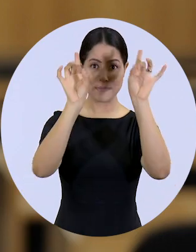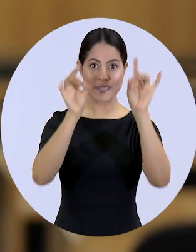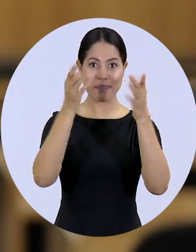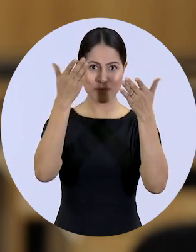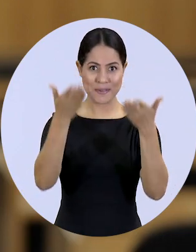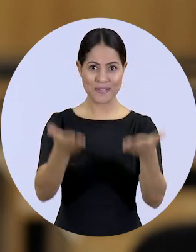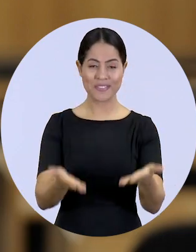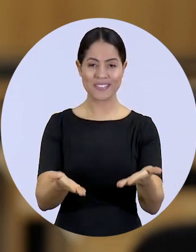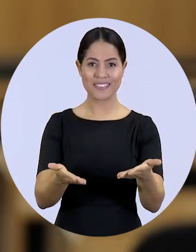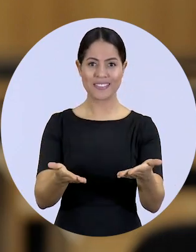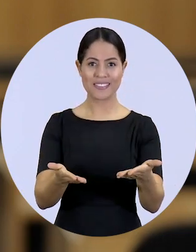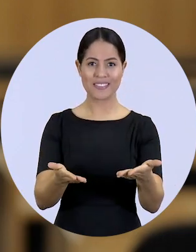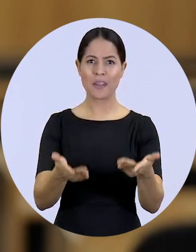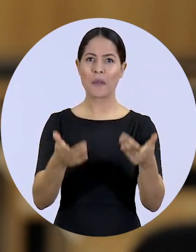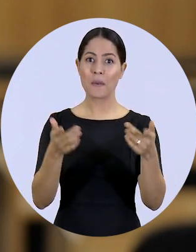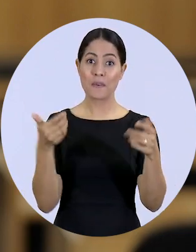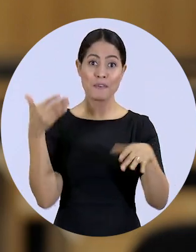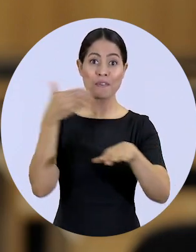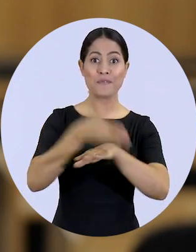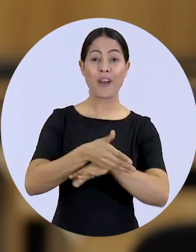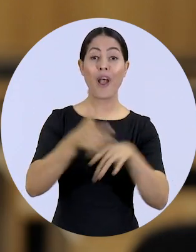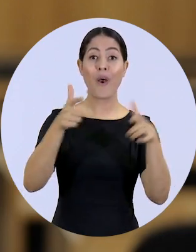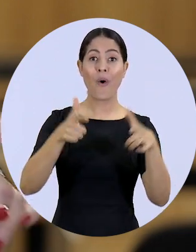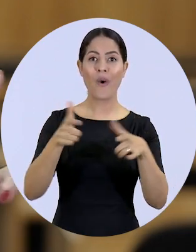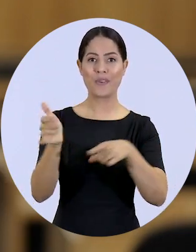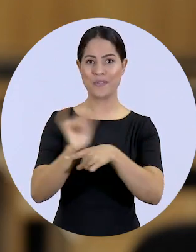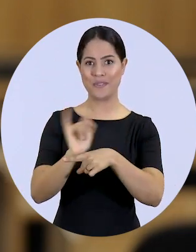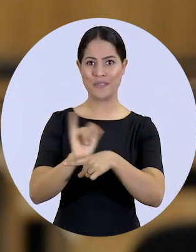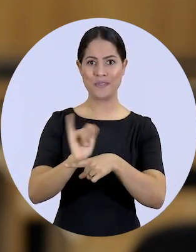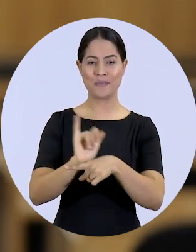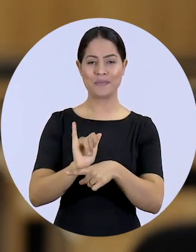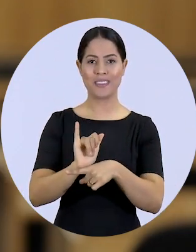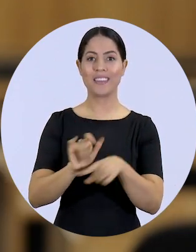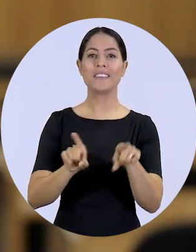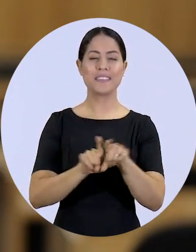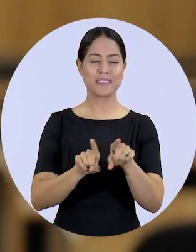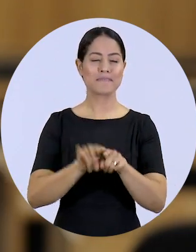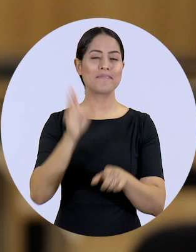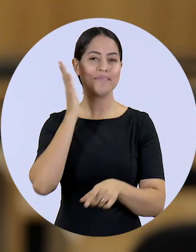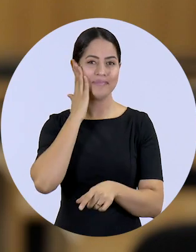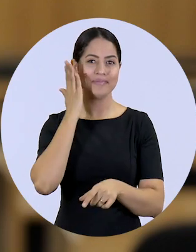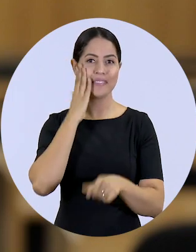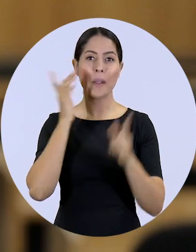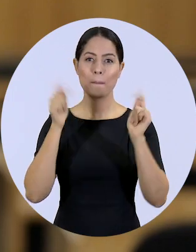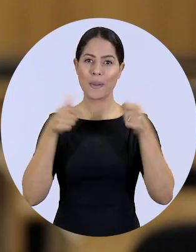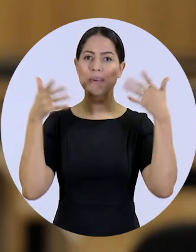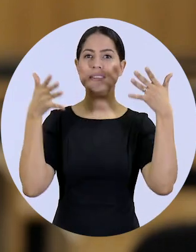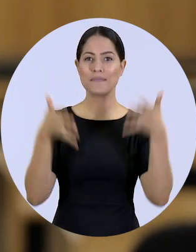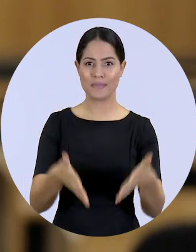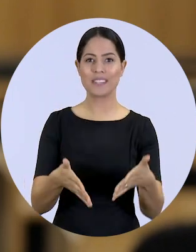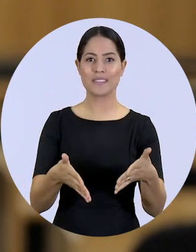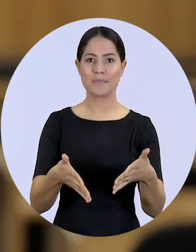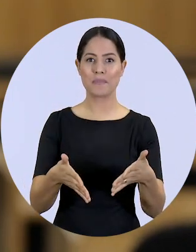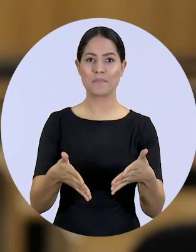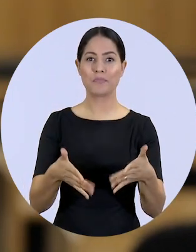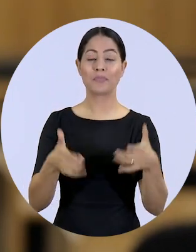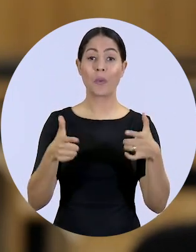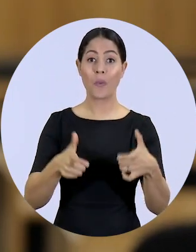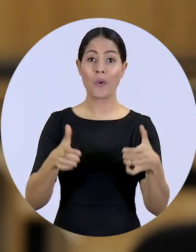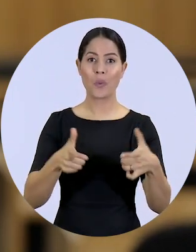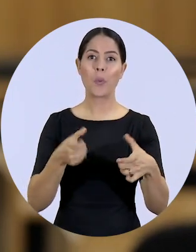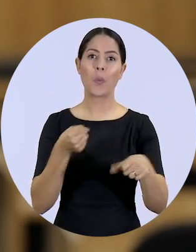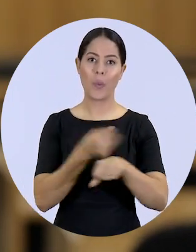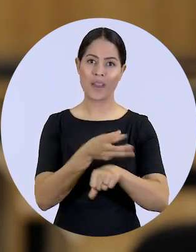outros programas que preparamos especialmente para vocês? Corre na nossa página no YouTube. E você também já sabe que pode participar com a